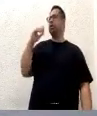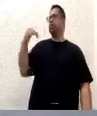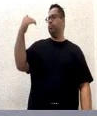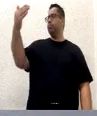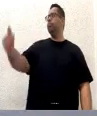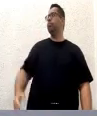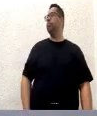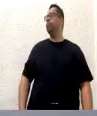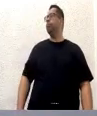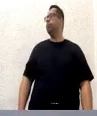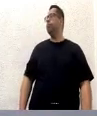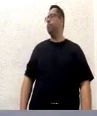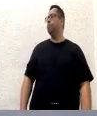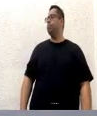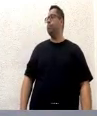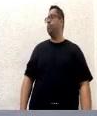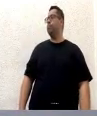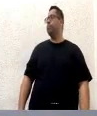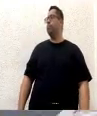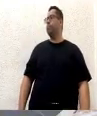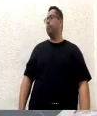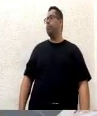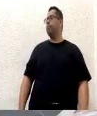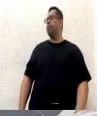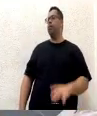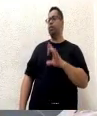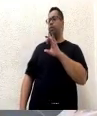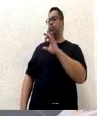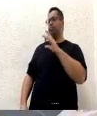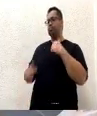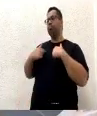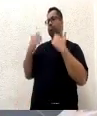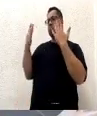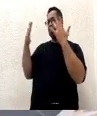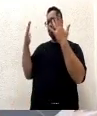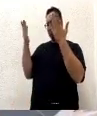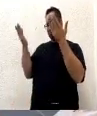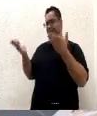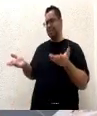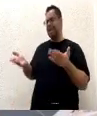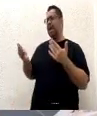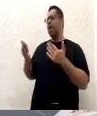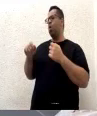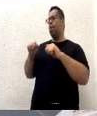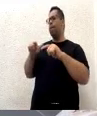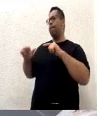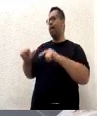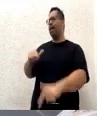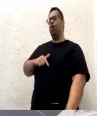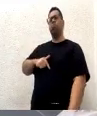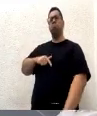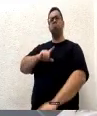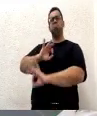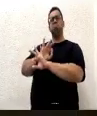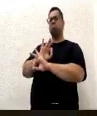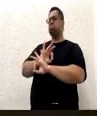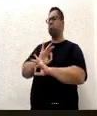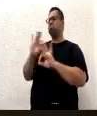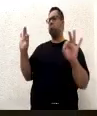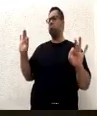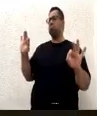Olha. Só para encerrar, deixar meus parabéns para vocês, o trabalho que vocês exercem aqui no nosso município. Não é fácil, viu,